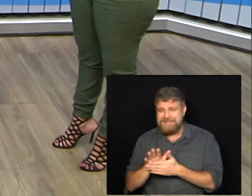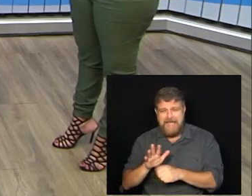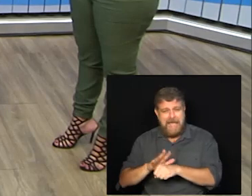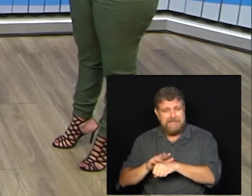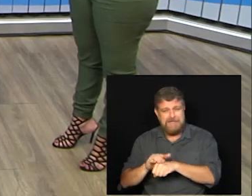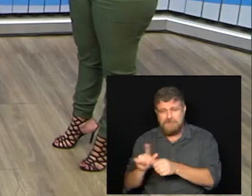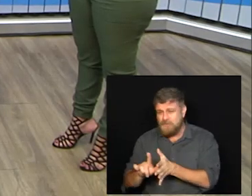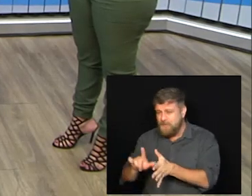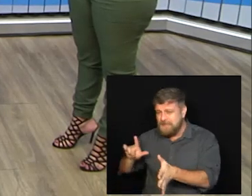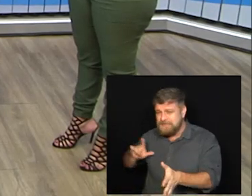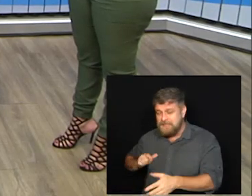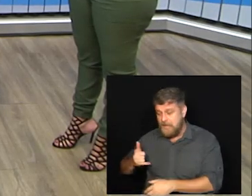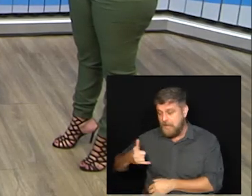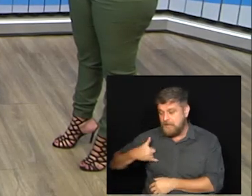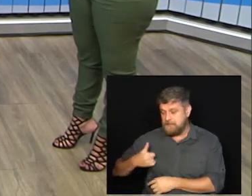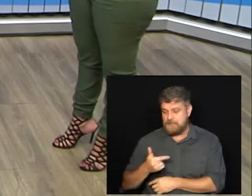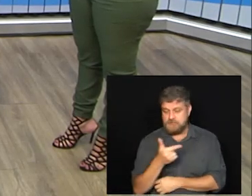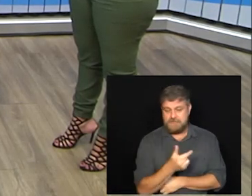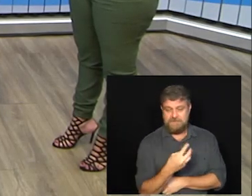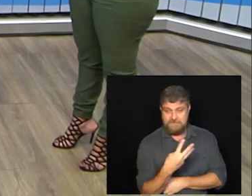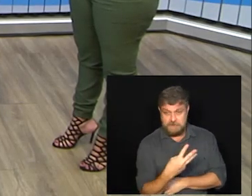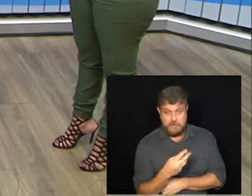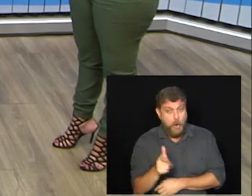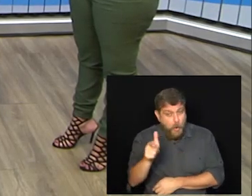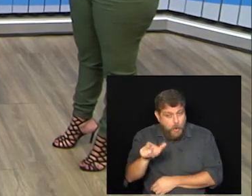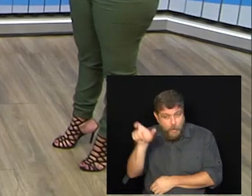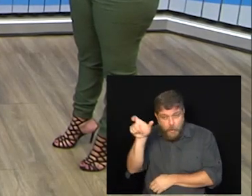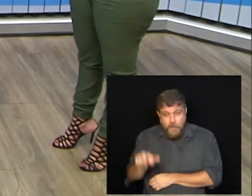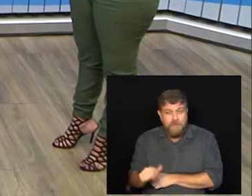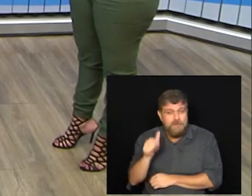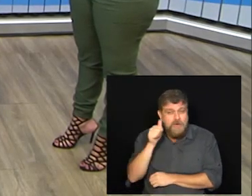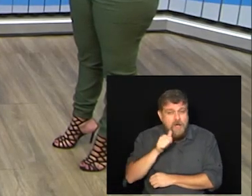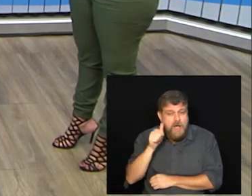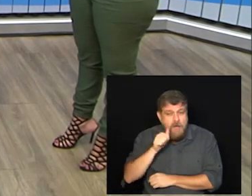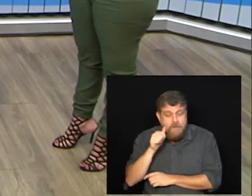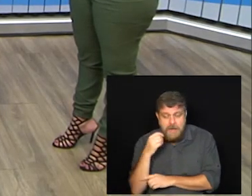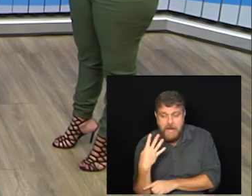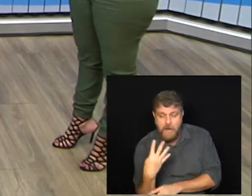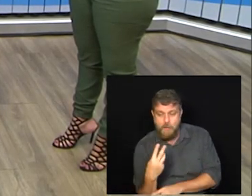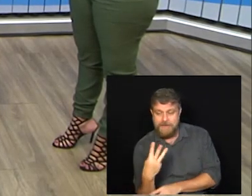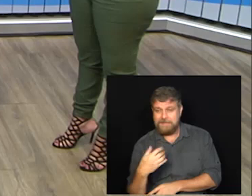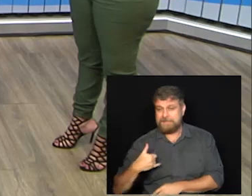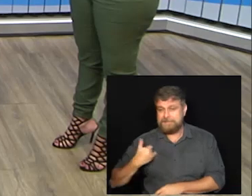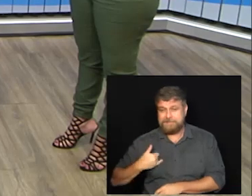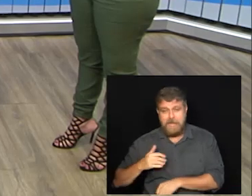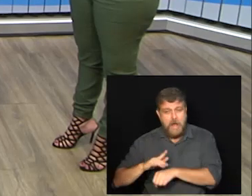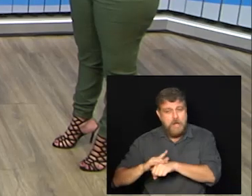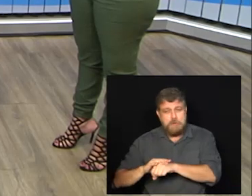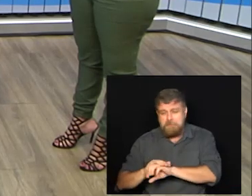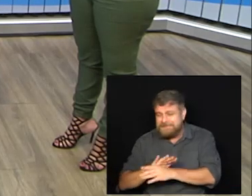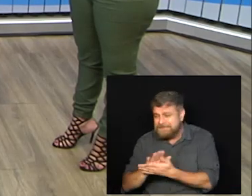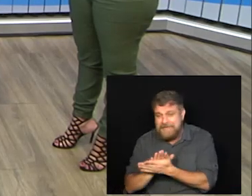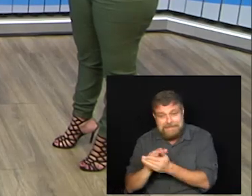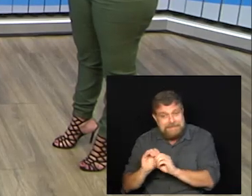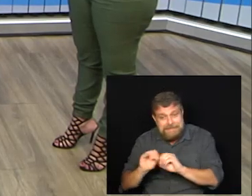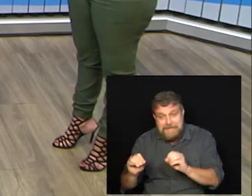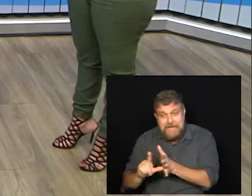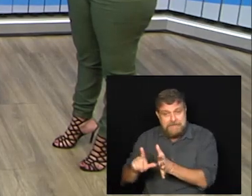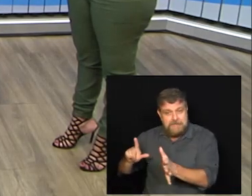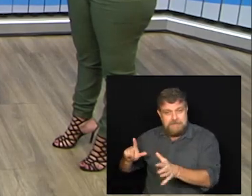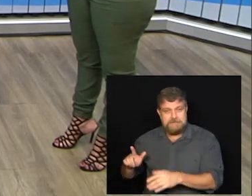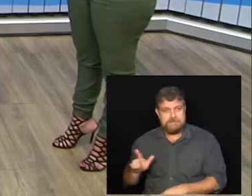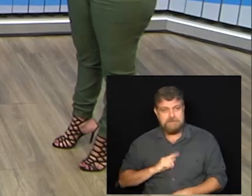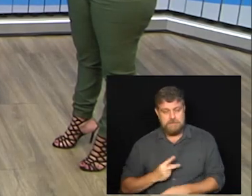comorbidades, 23 anos. Outro caso, mulher de 43 anos, também sem comorbidades. Assim